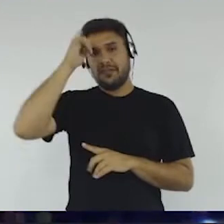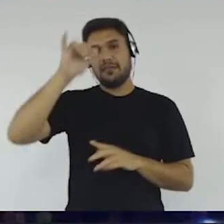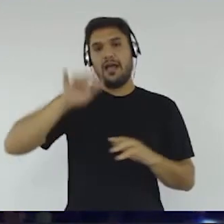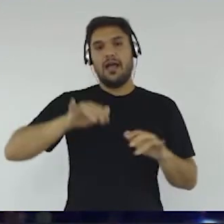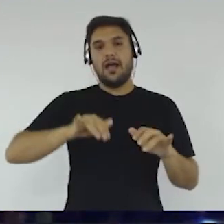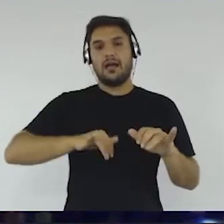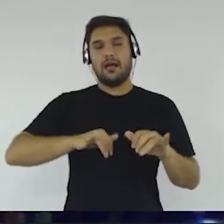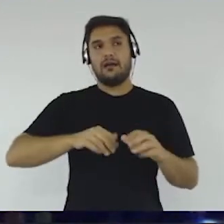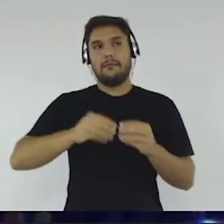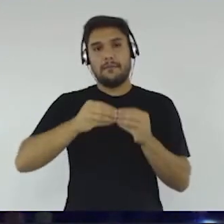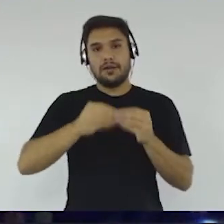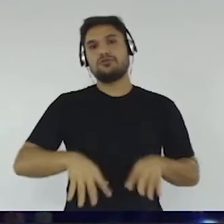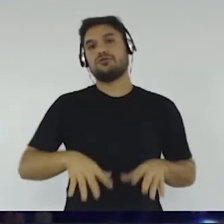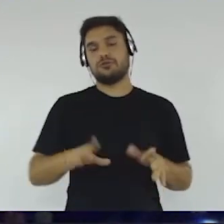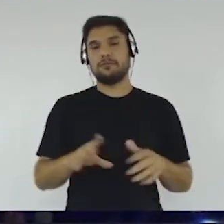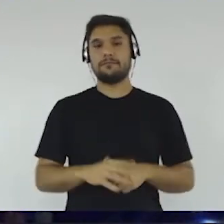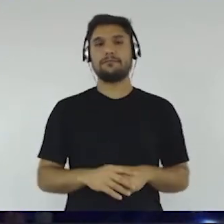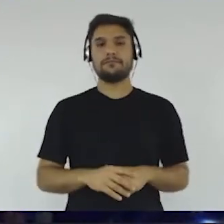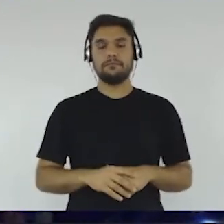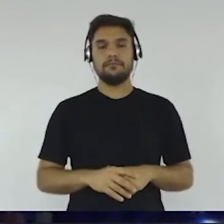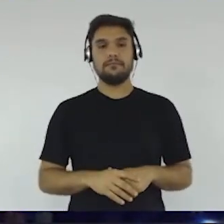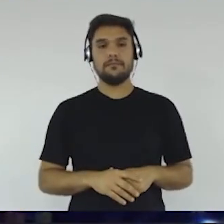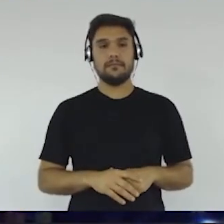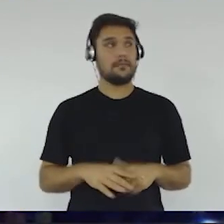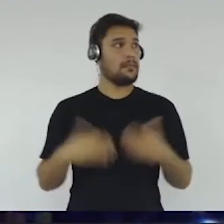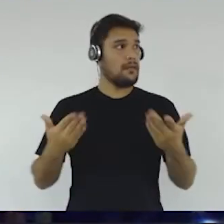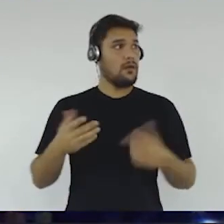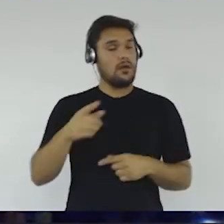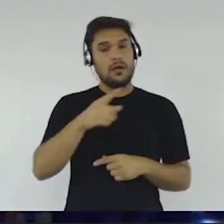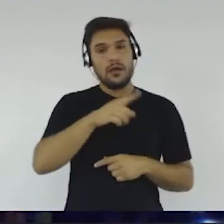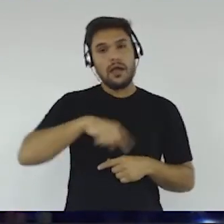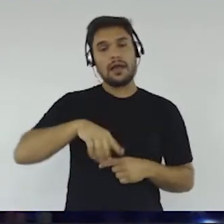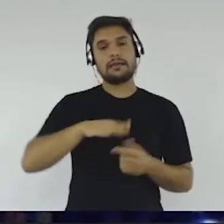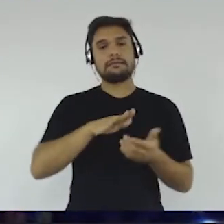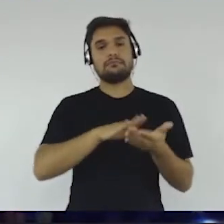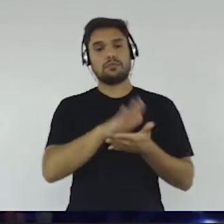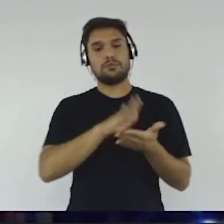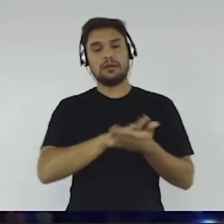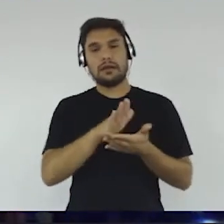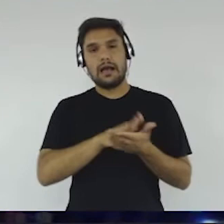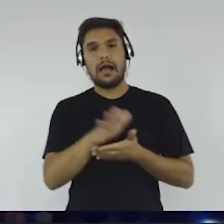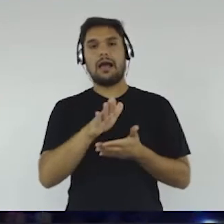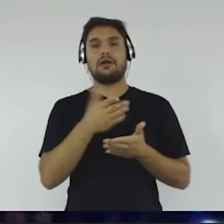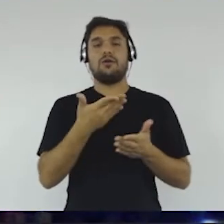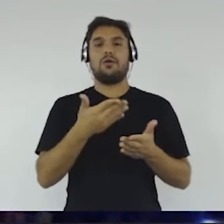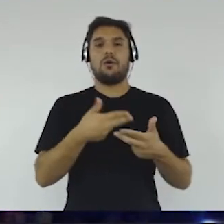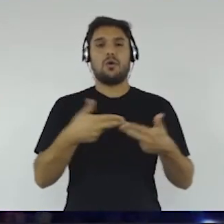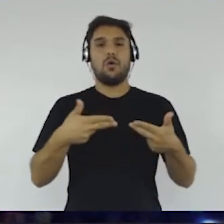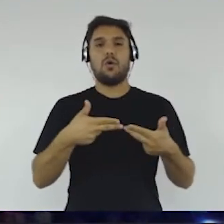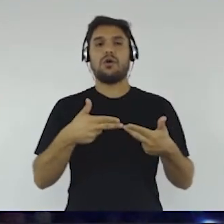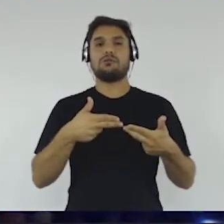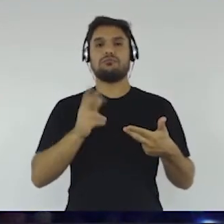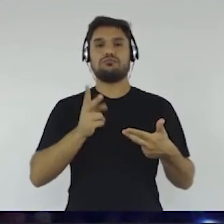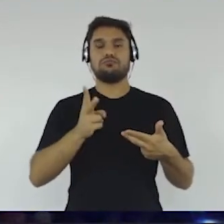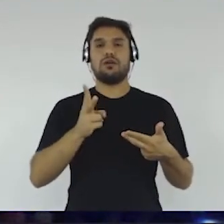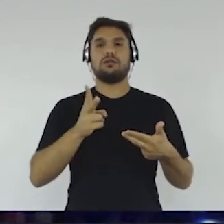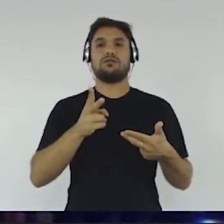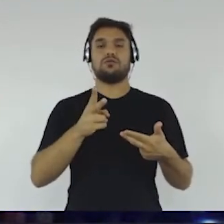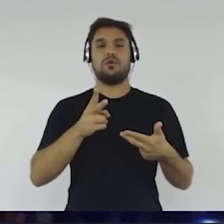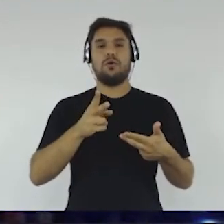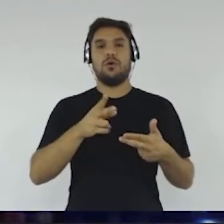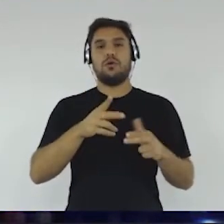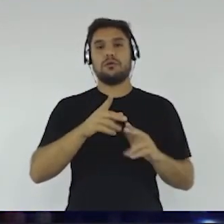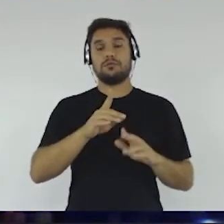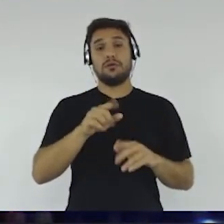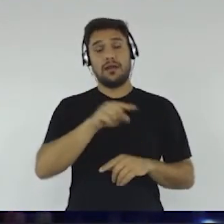nenhuma interrupção no curso desta pandemia. Então, editaram resoluções cuidando da continuidade desses procedimentos. Em